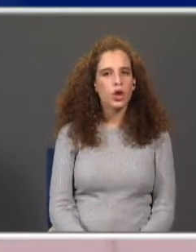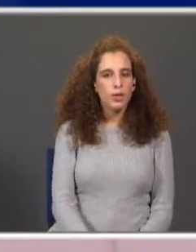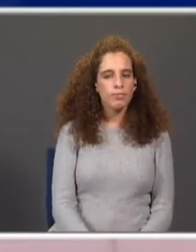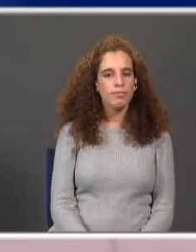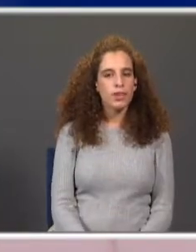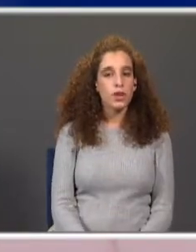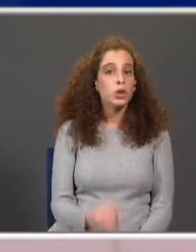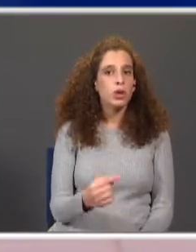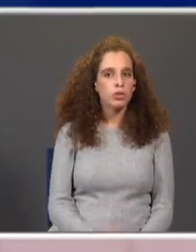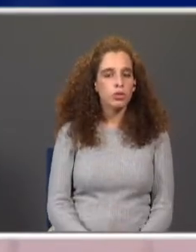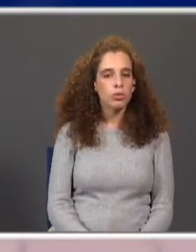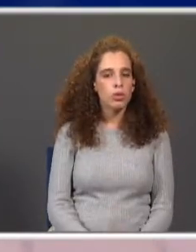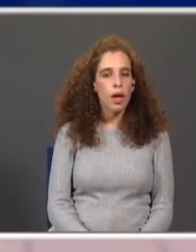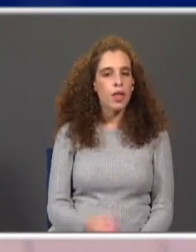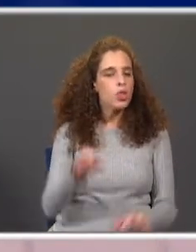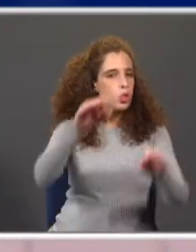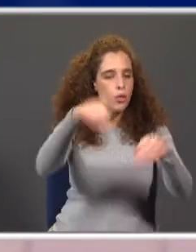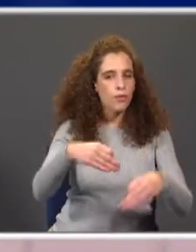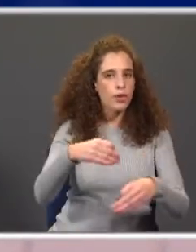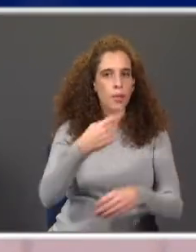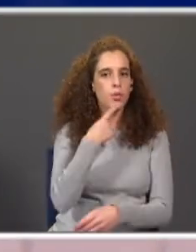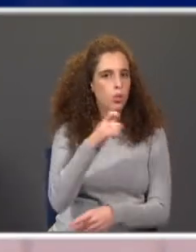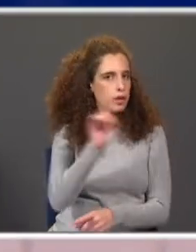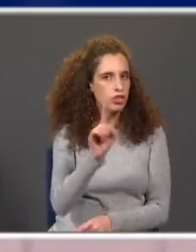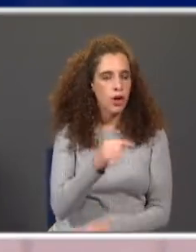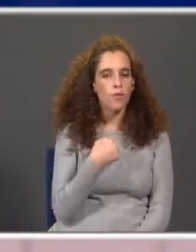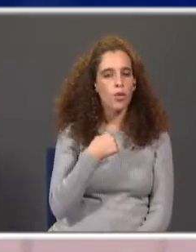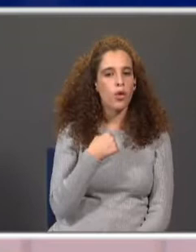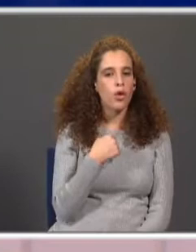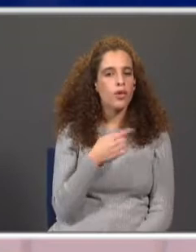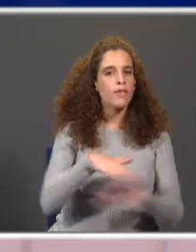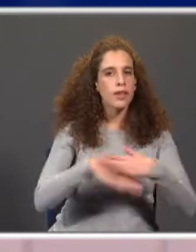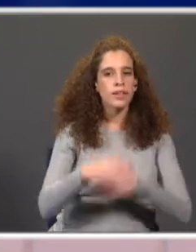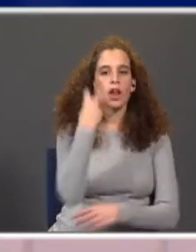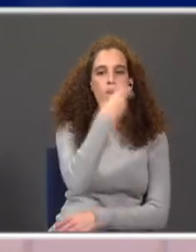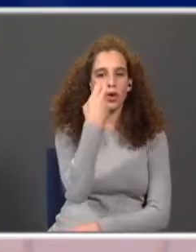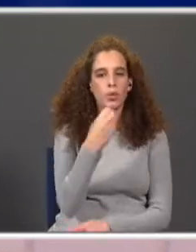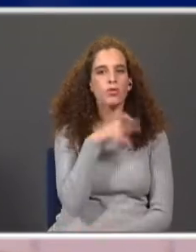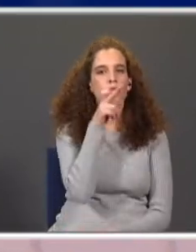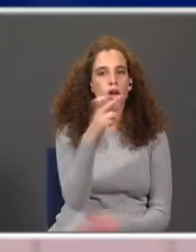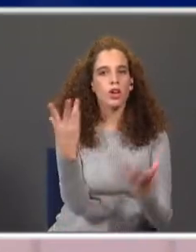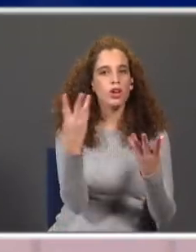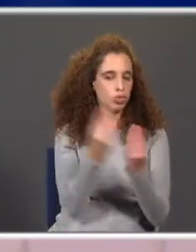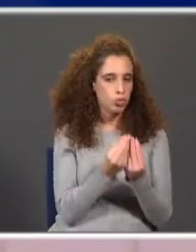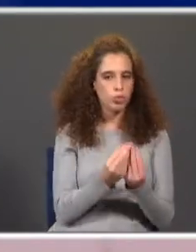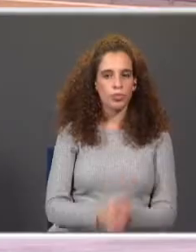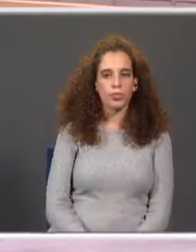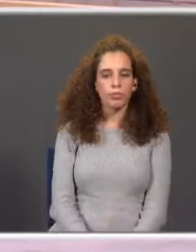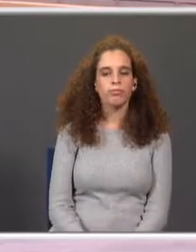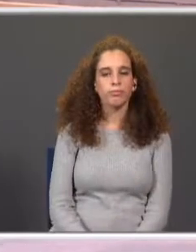vídeo comigo, no fim, nem te vou apresentar aqui perguntas, faço-as oralmente e vamos responder em conjunto, de acordo?